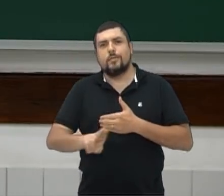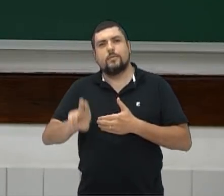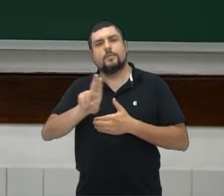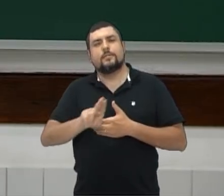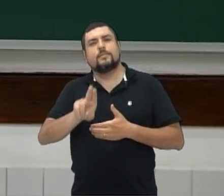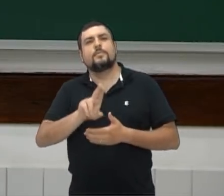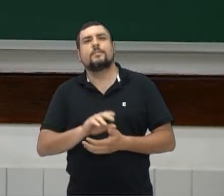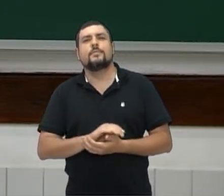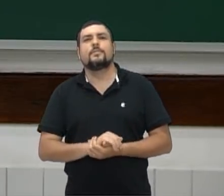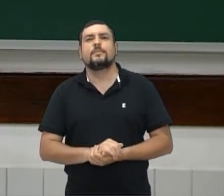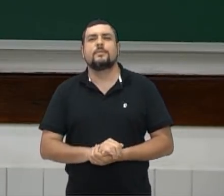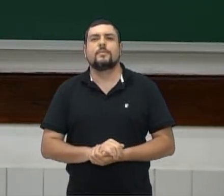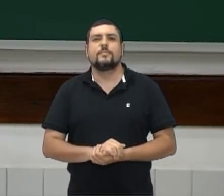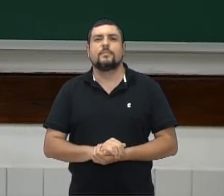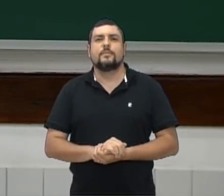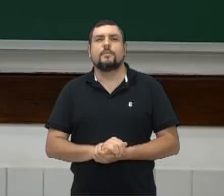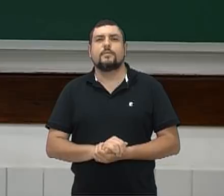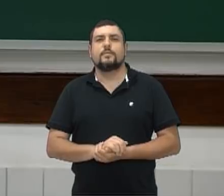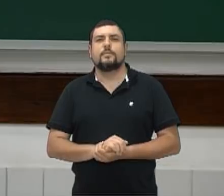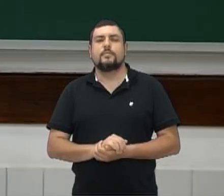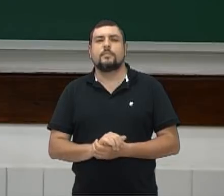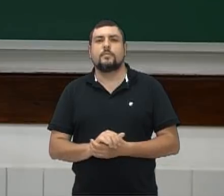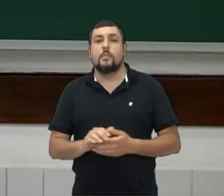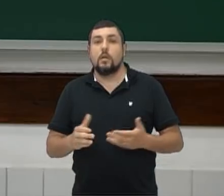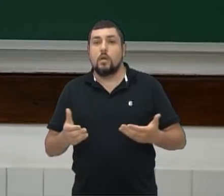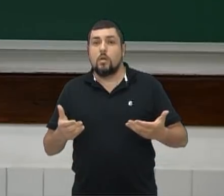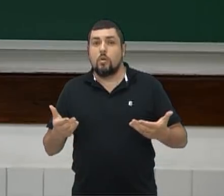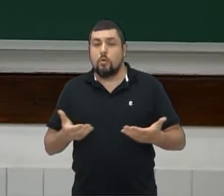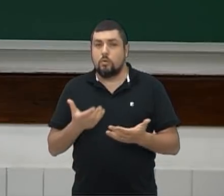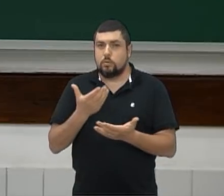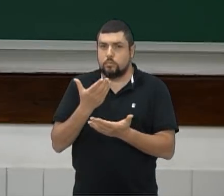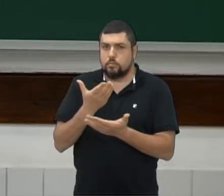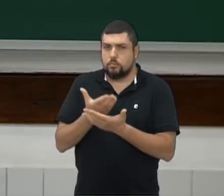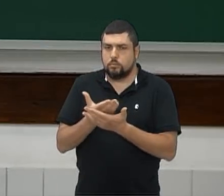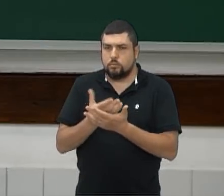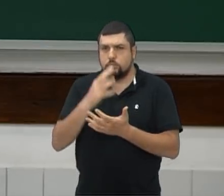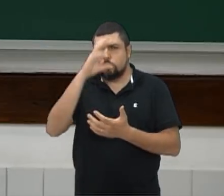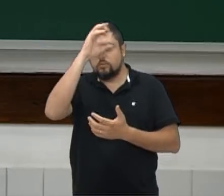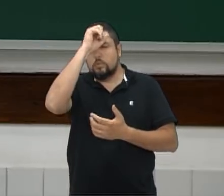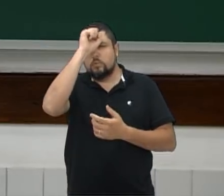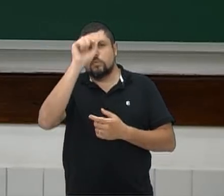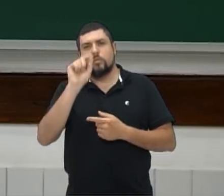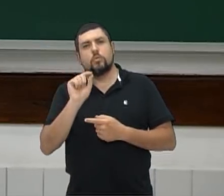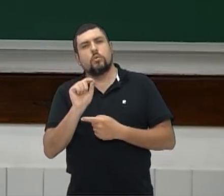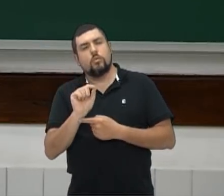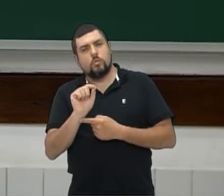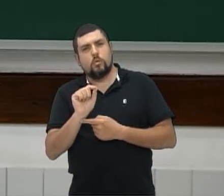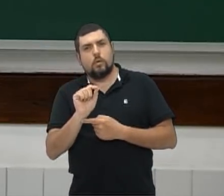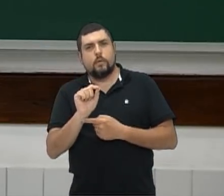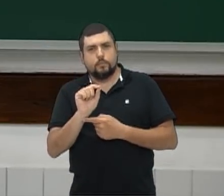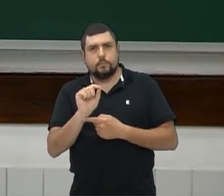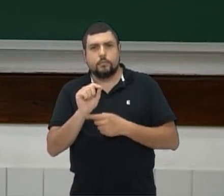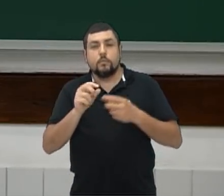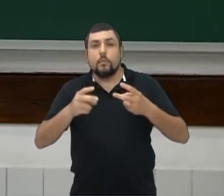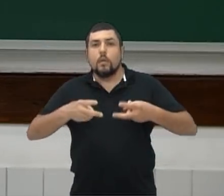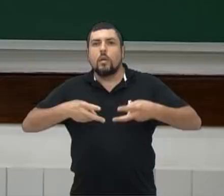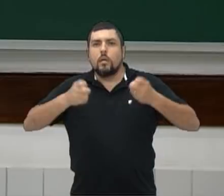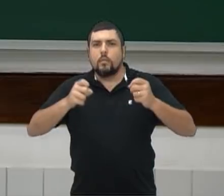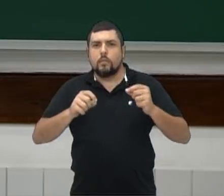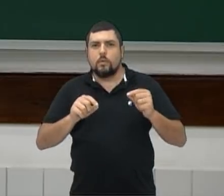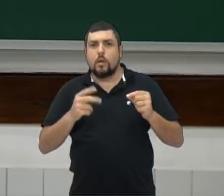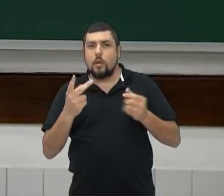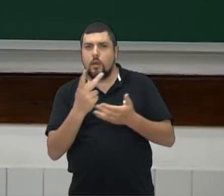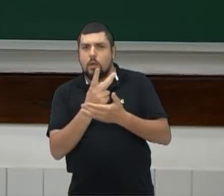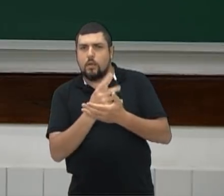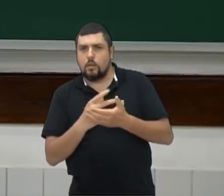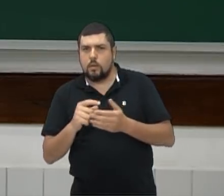frequência. O que podemos concluir então da aula de hoje? Concluímos que ampliação e redução de figura